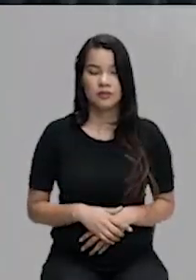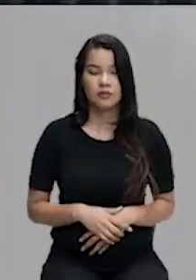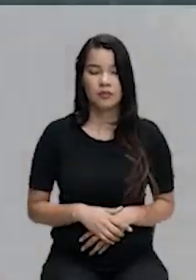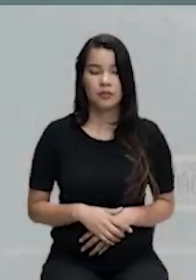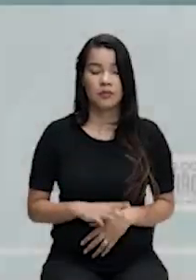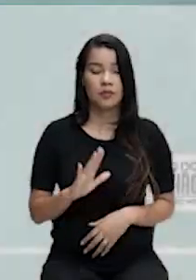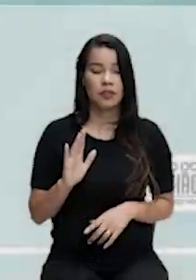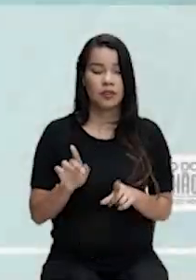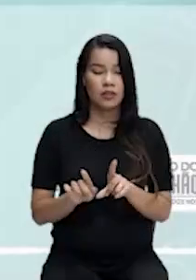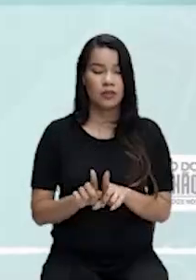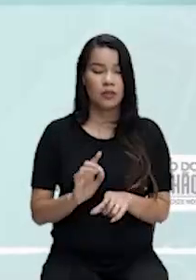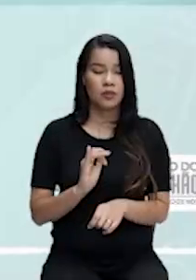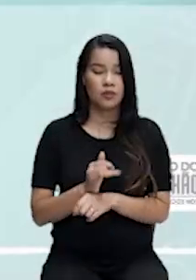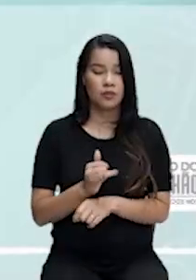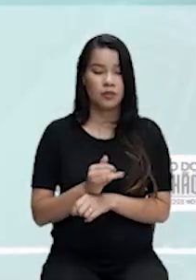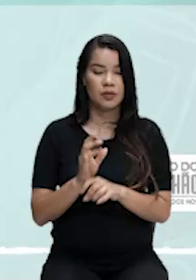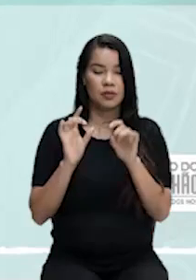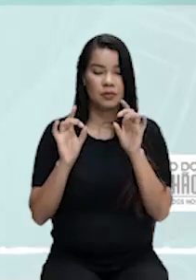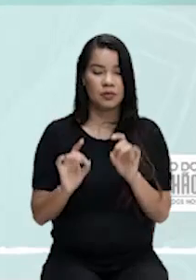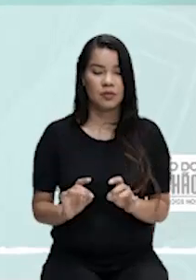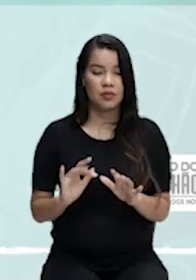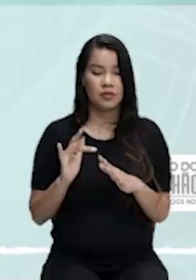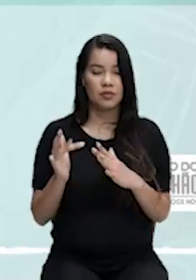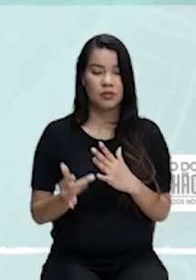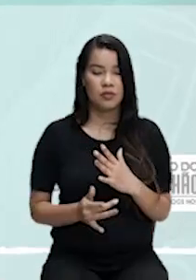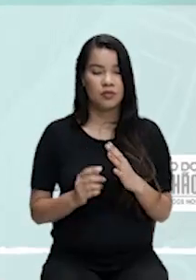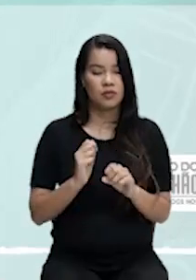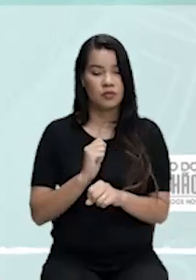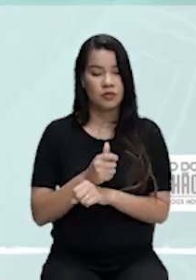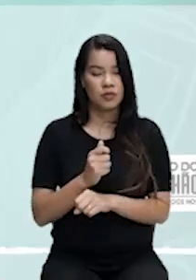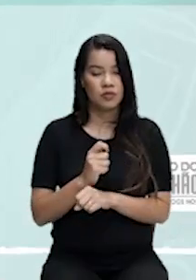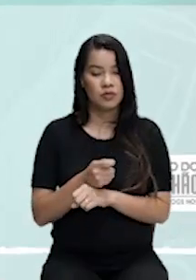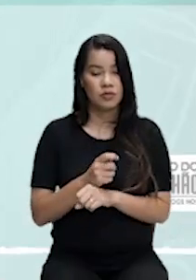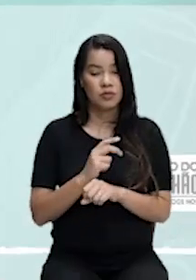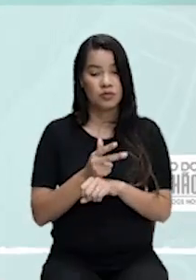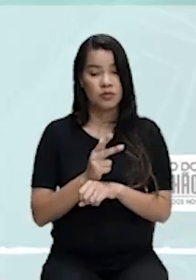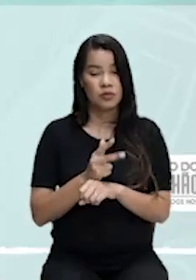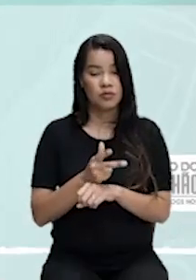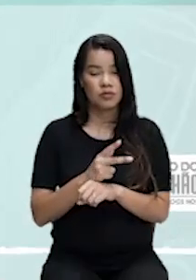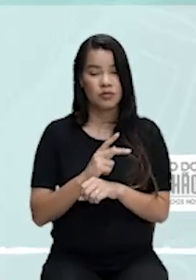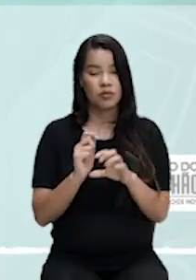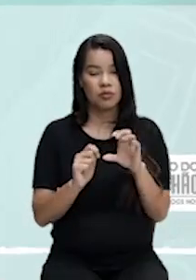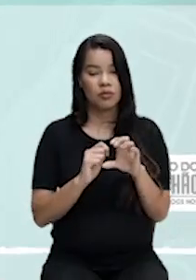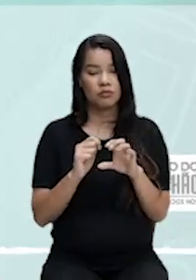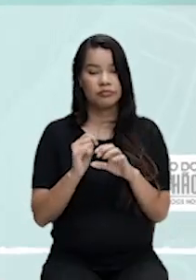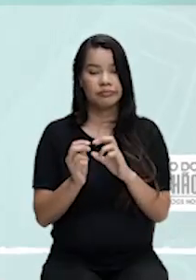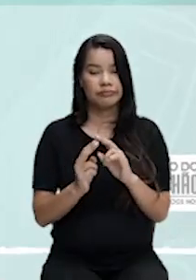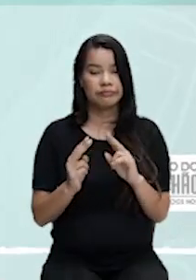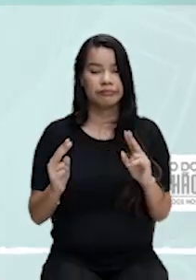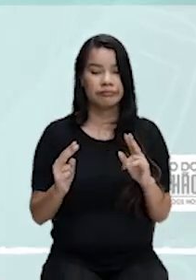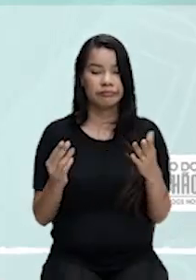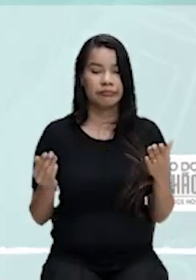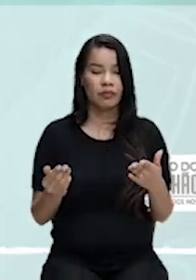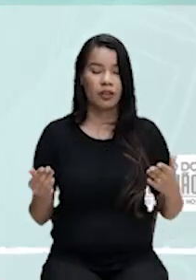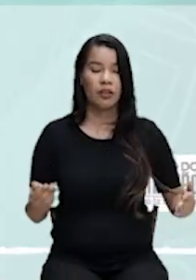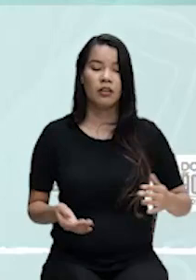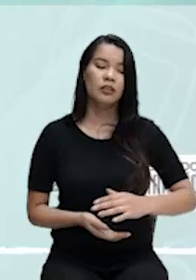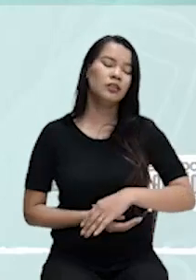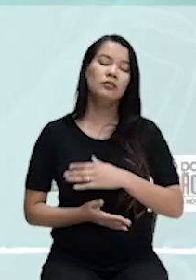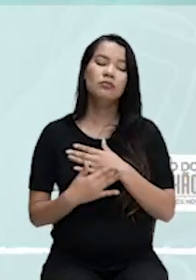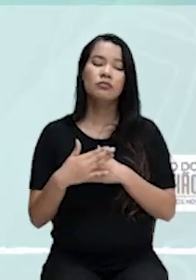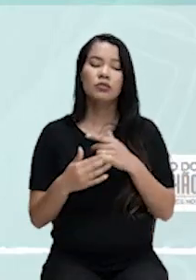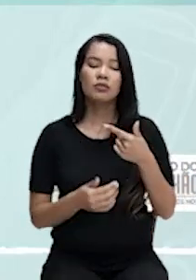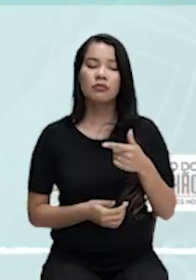O YouTube é a principal rede social de vídeos online da atualidade, com mais de 2,3 bilhões de usuários ativos e mais